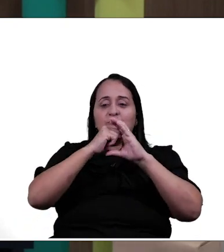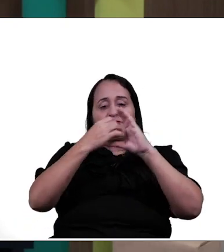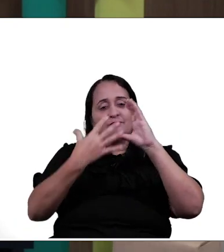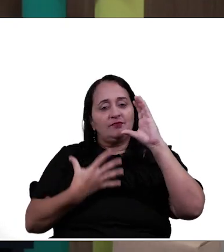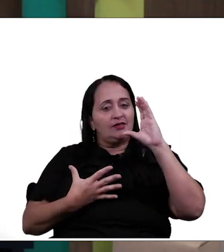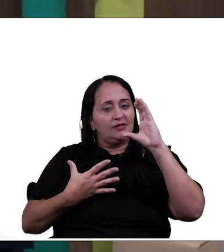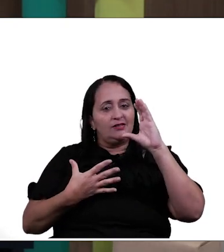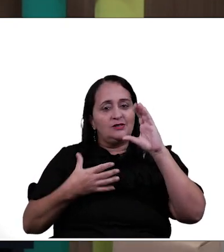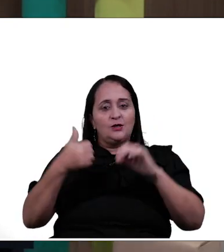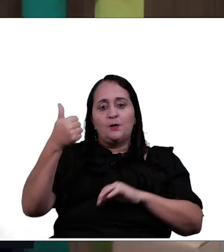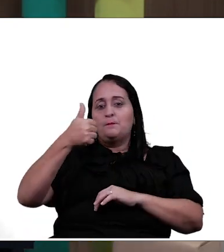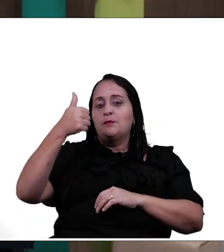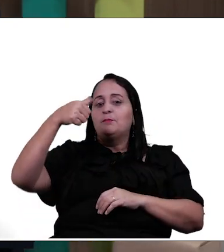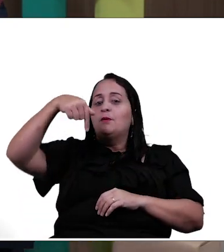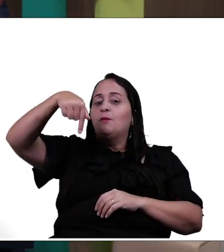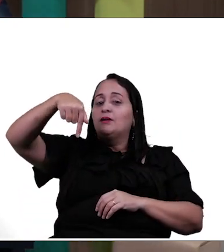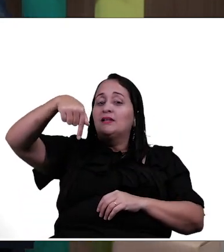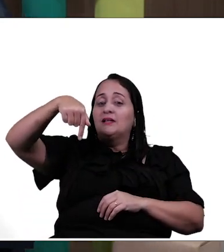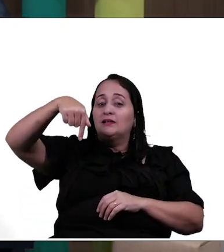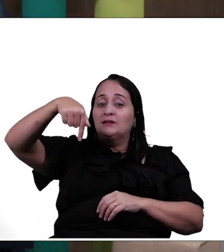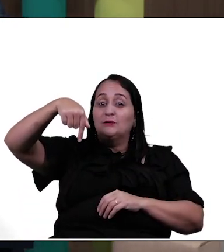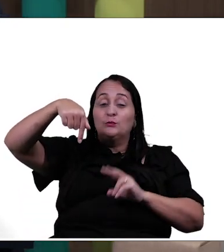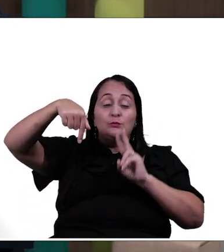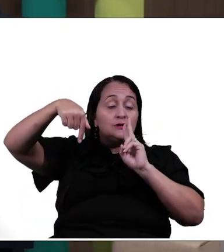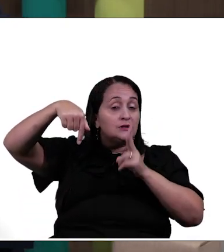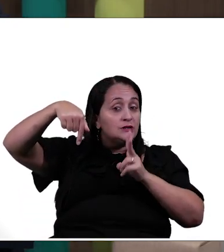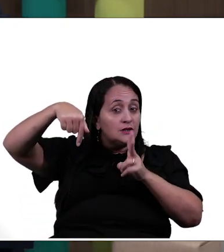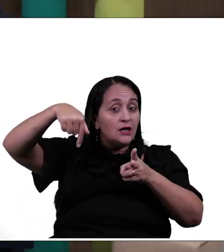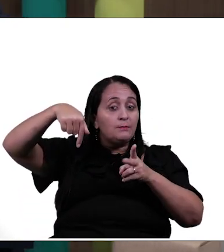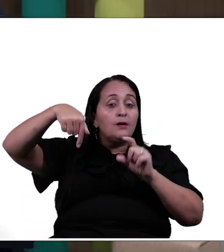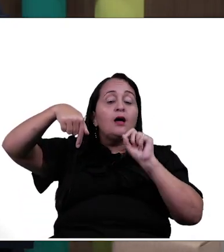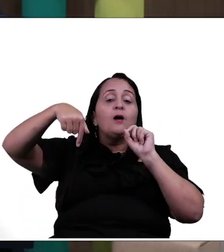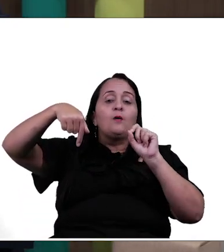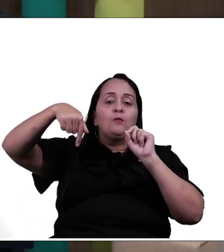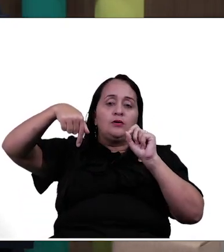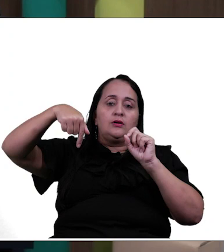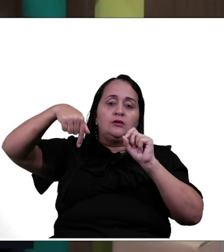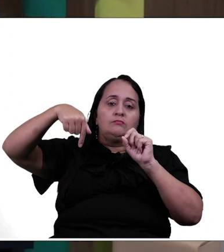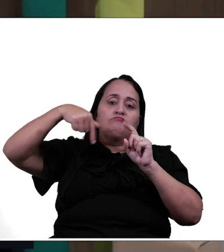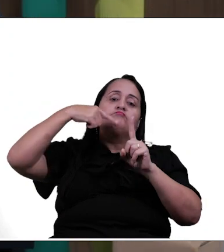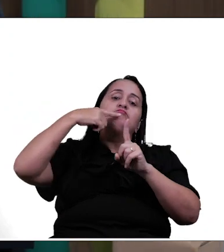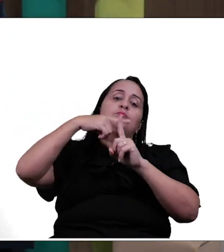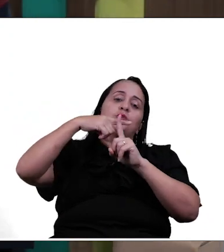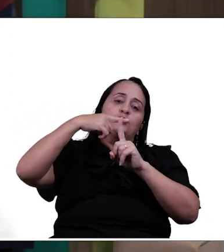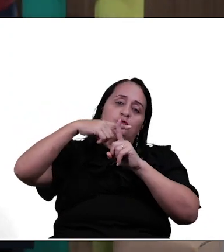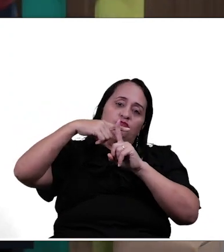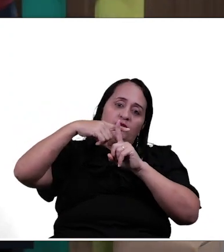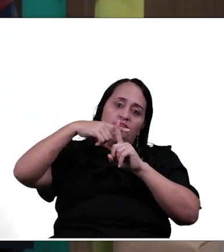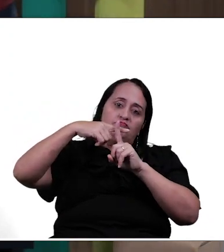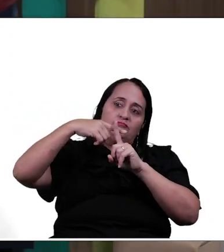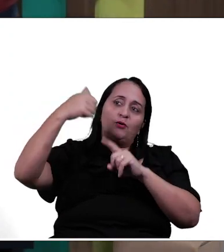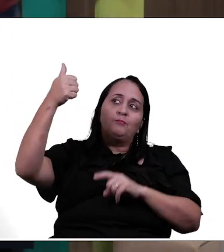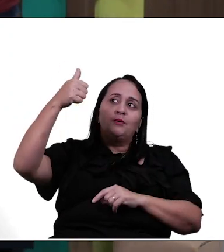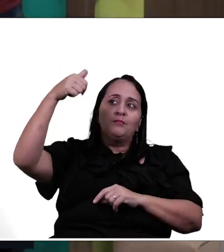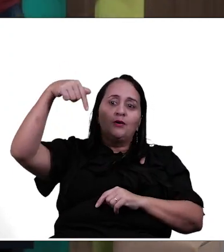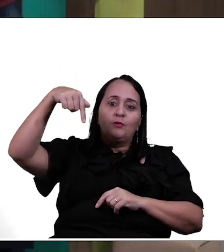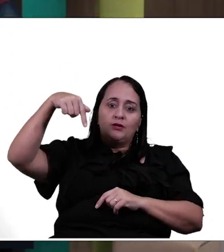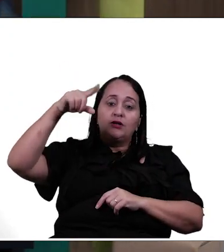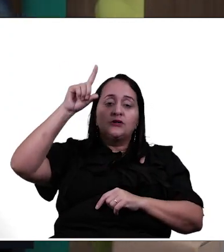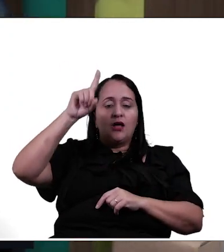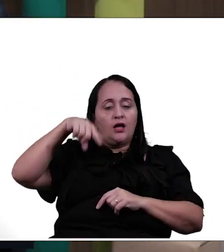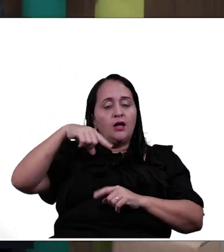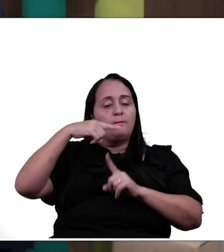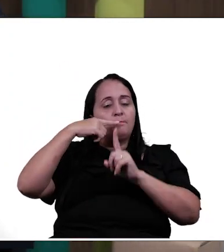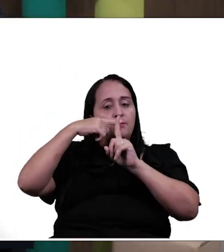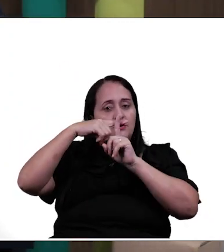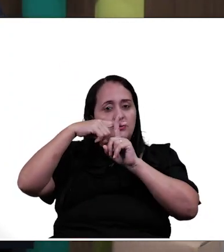fração. E a raiz de 2? A raiz de 2 seria um número